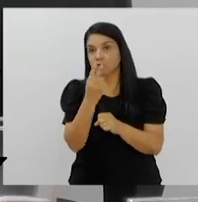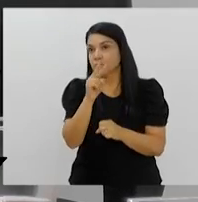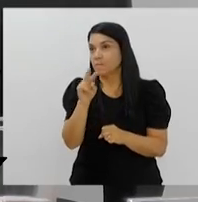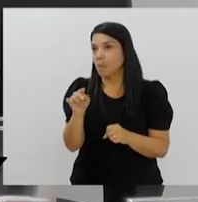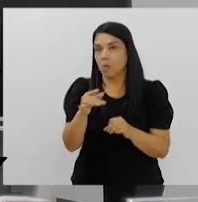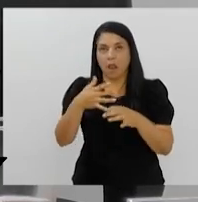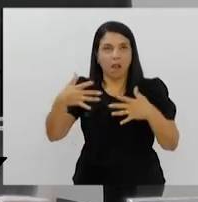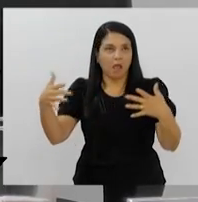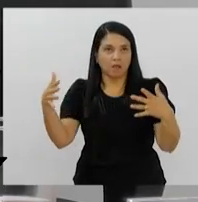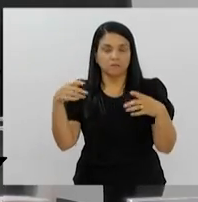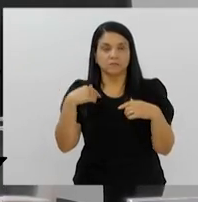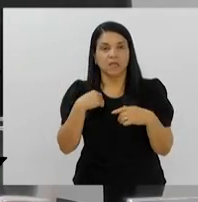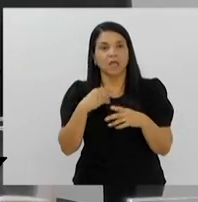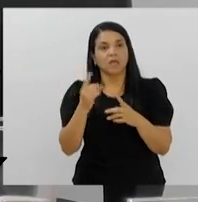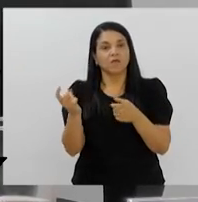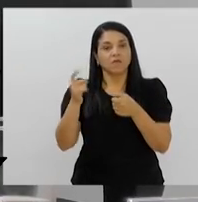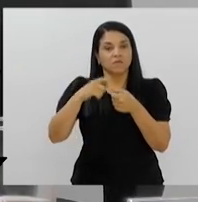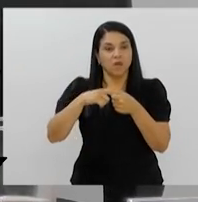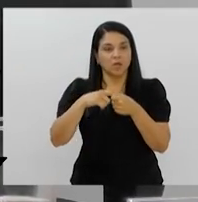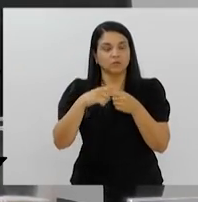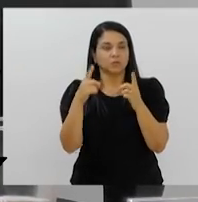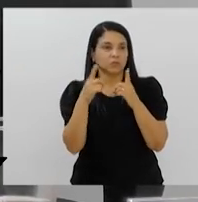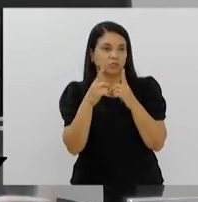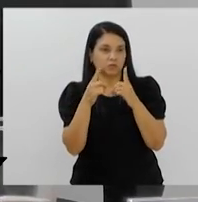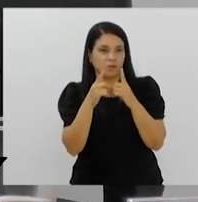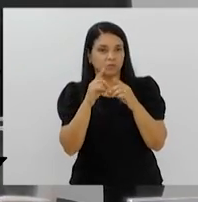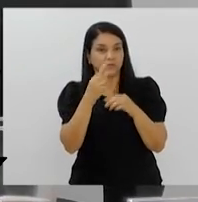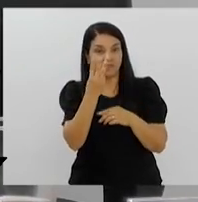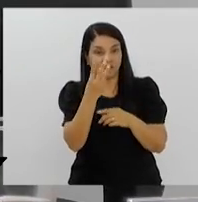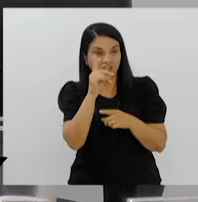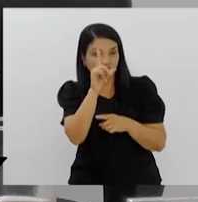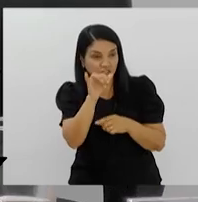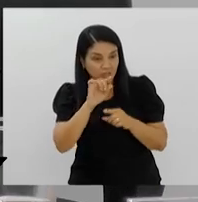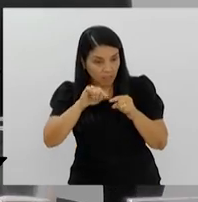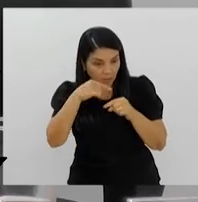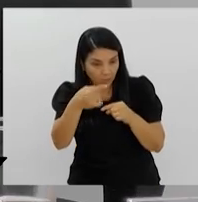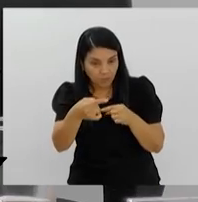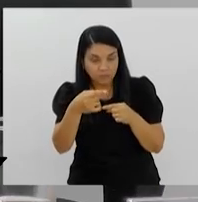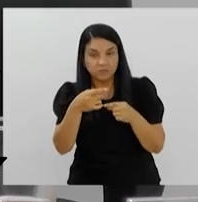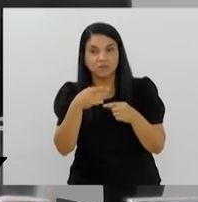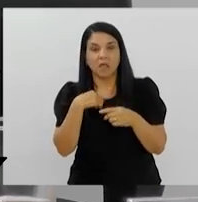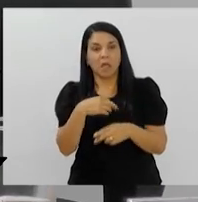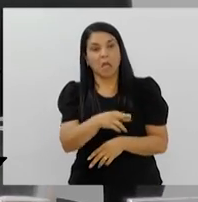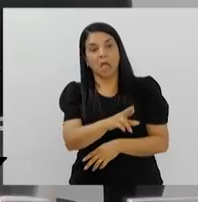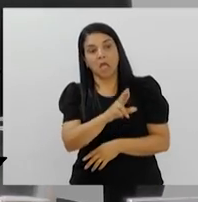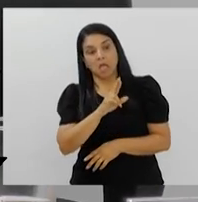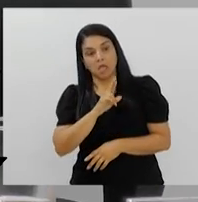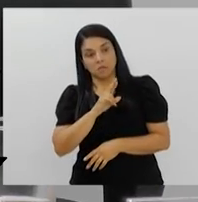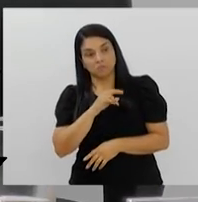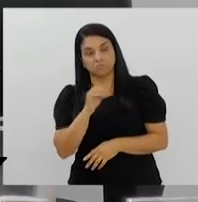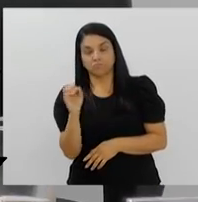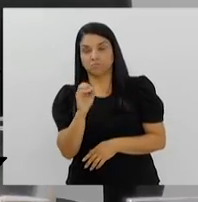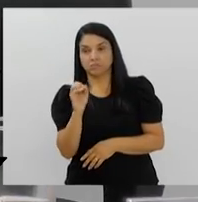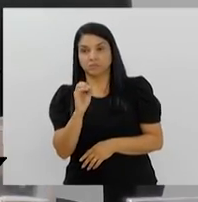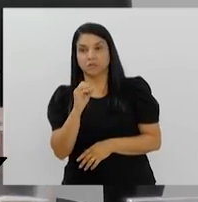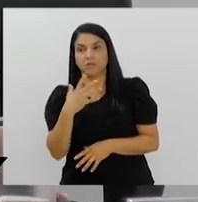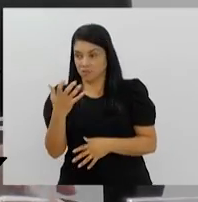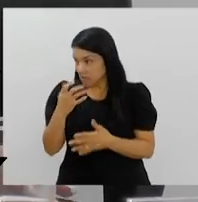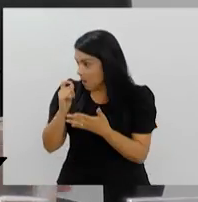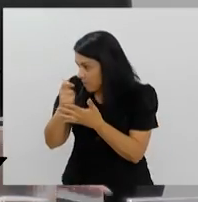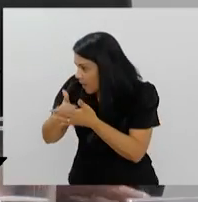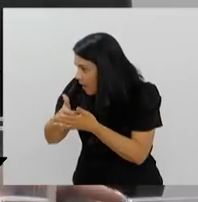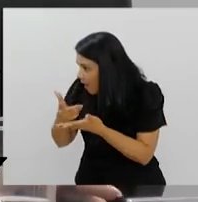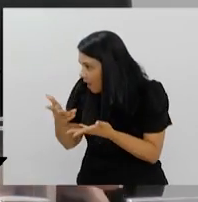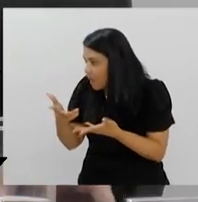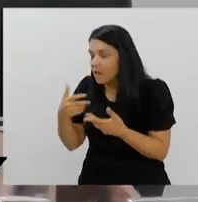atendimento três dias depois nada de responderem quendo pagar querendo pagar e aí